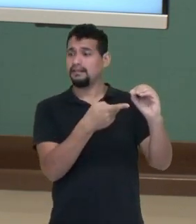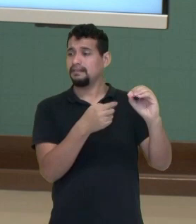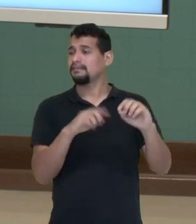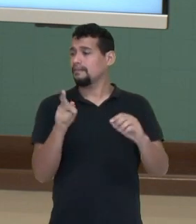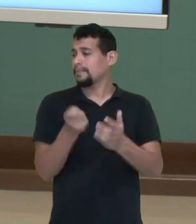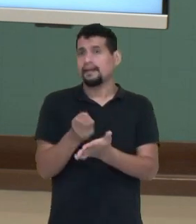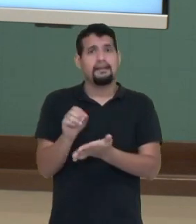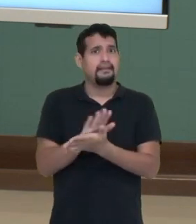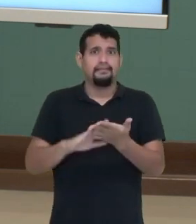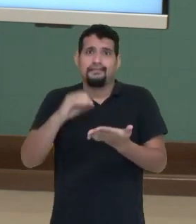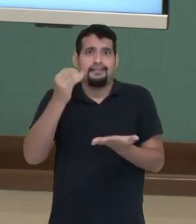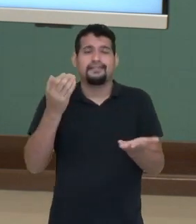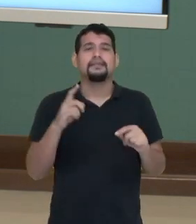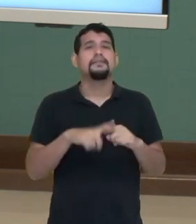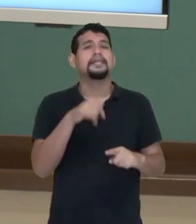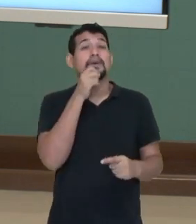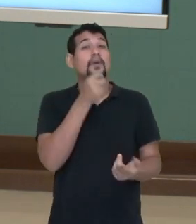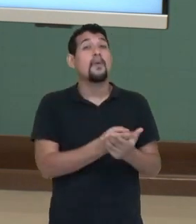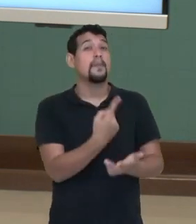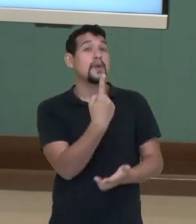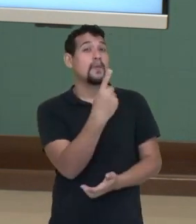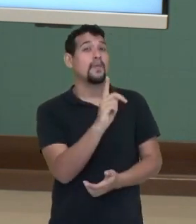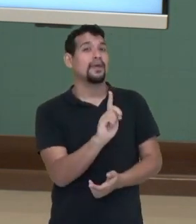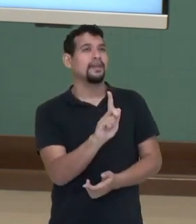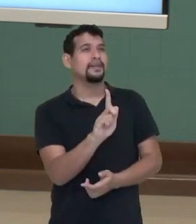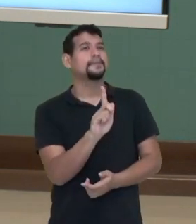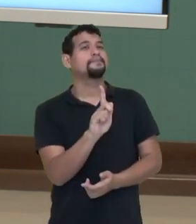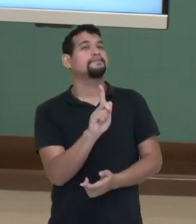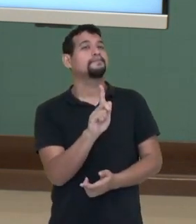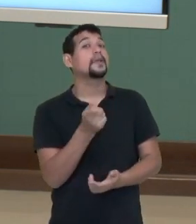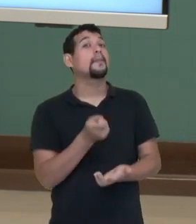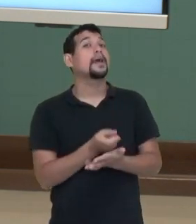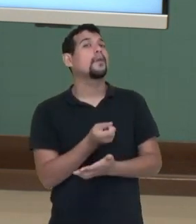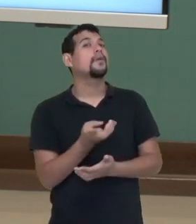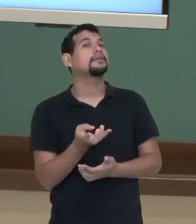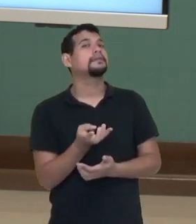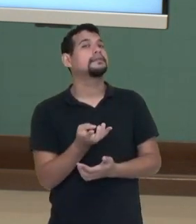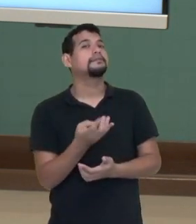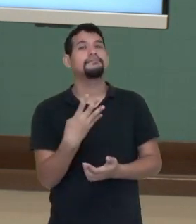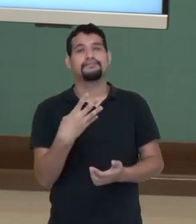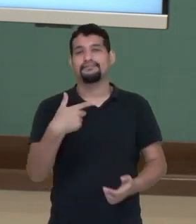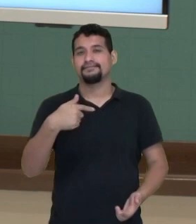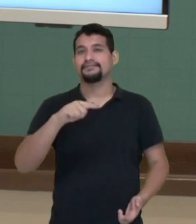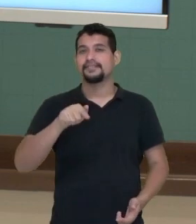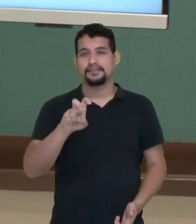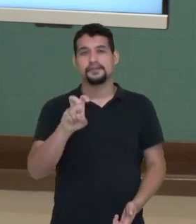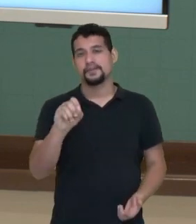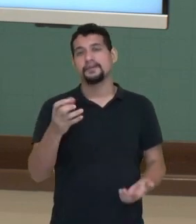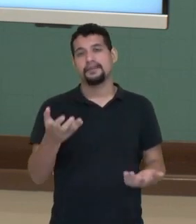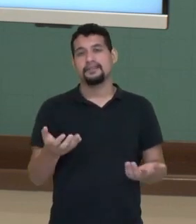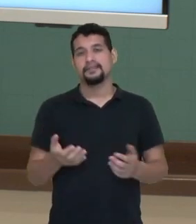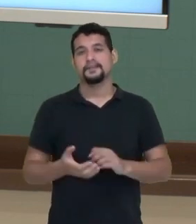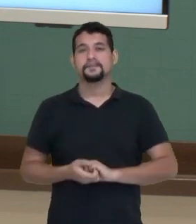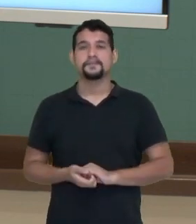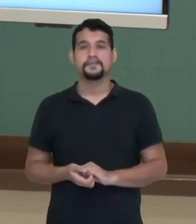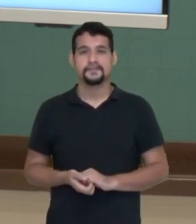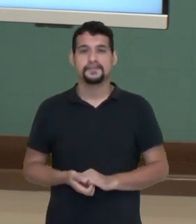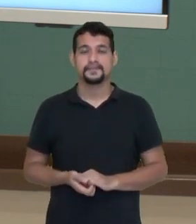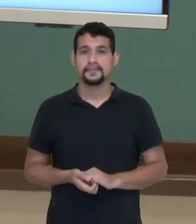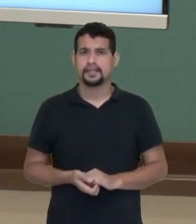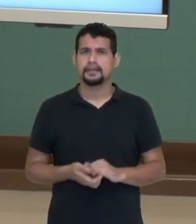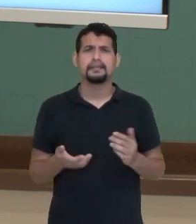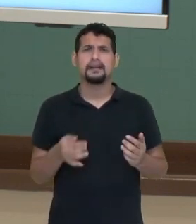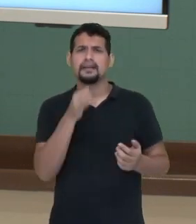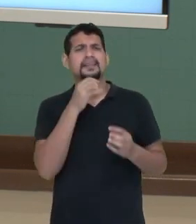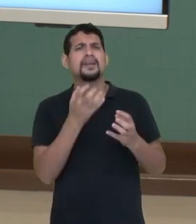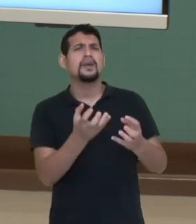paga. Agora, se você comprar 1 quilo, aí 1 quilograma de bolo, você paga R$ 47,50. Tá, e